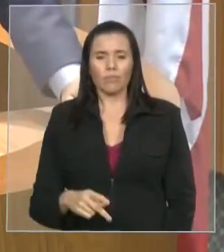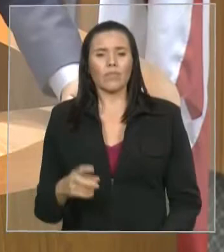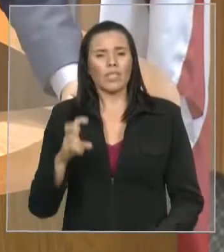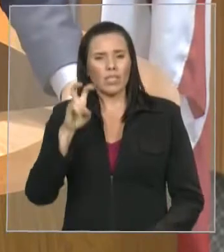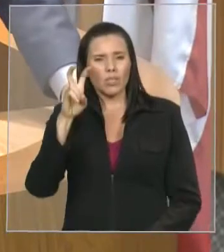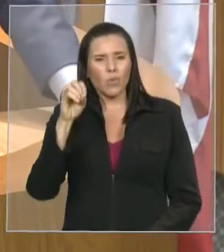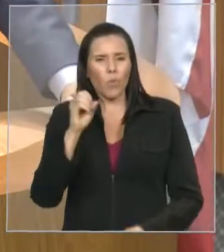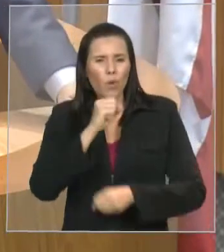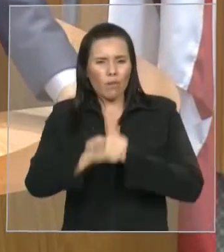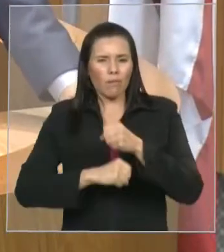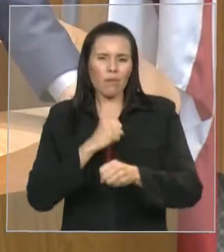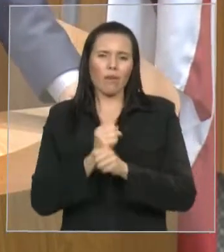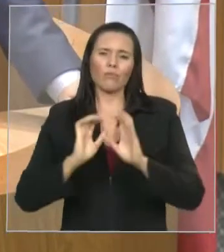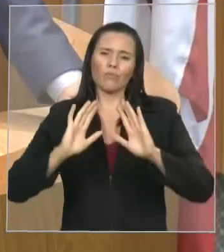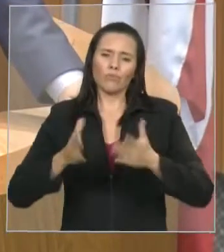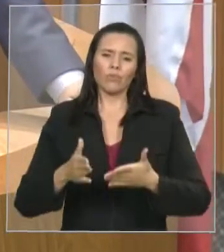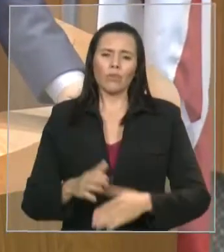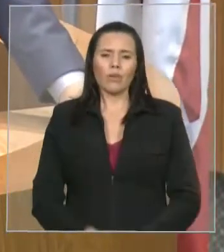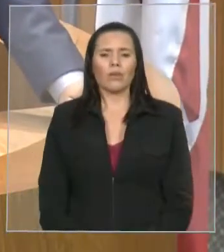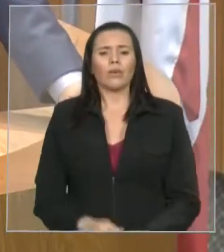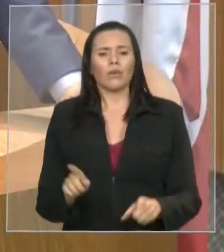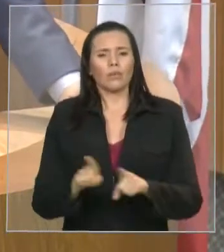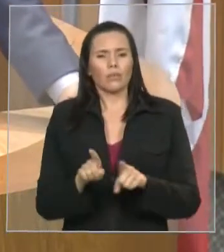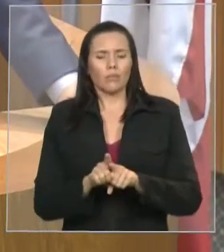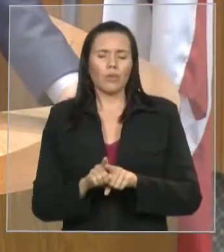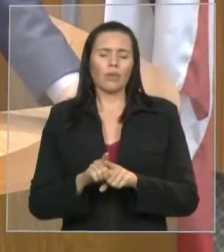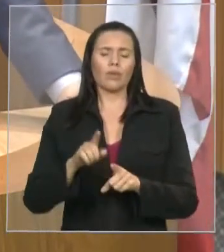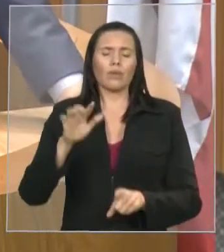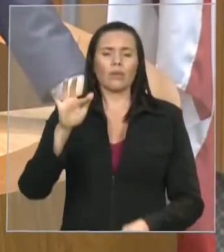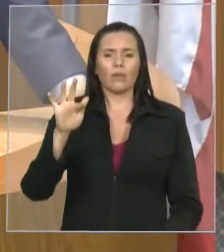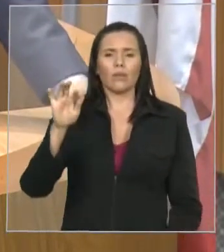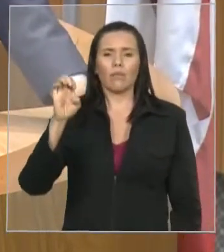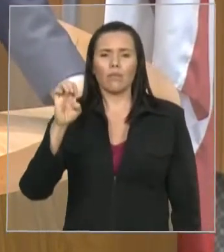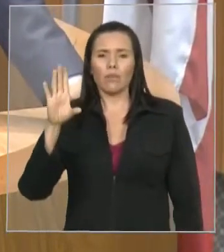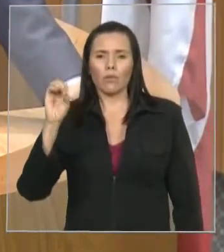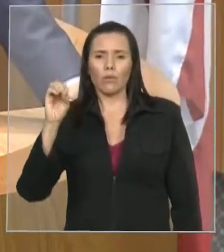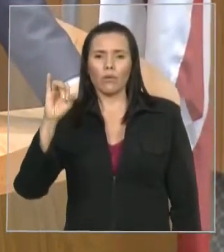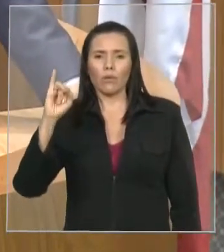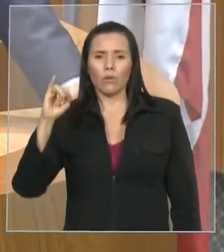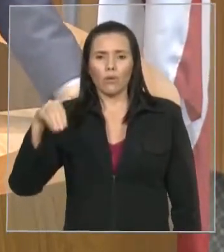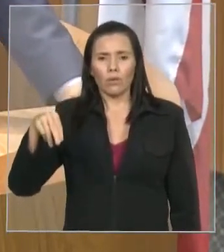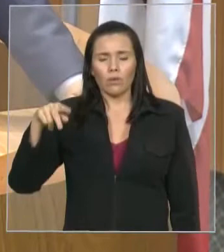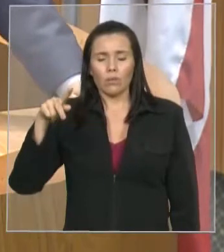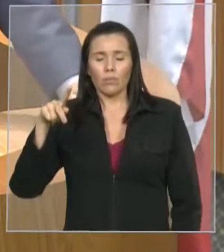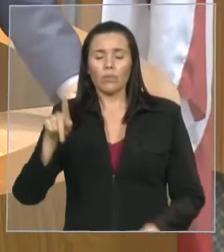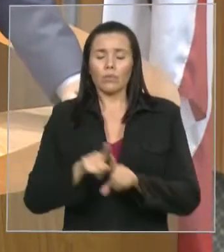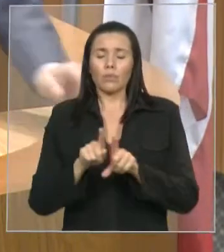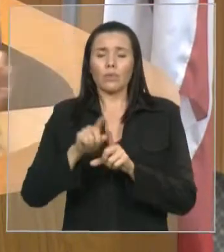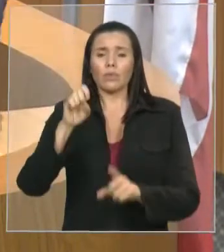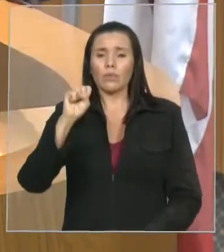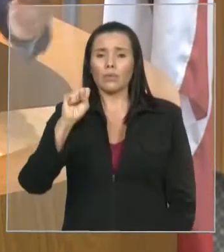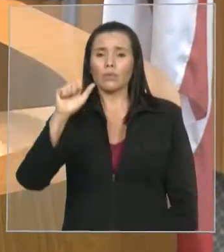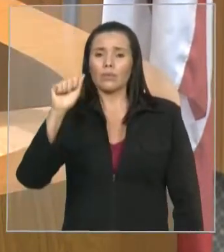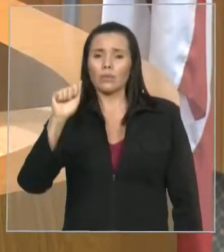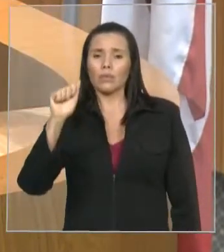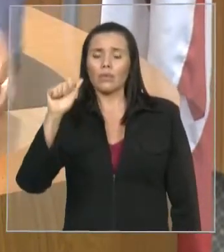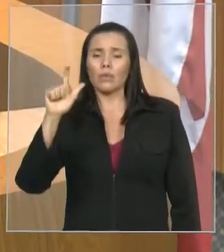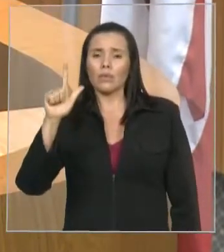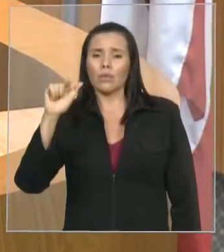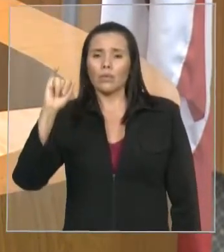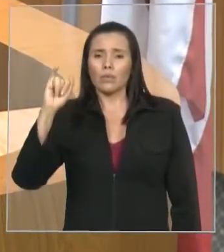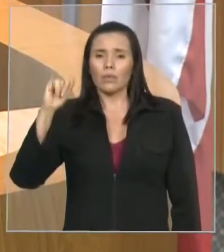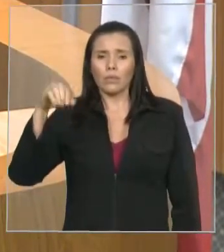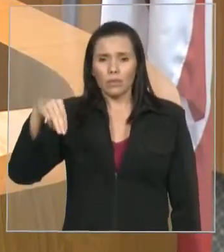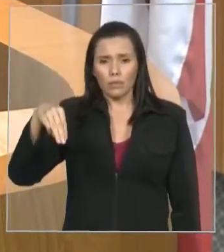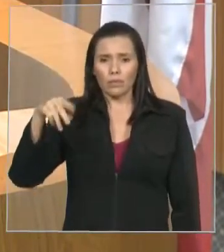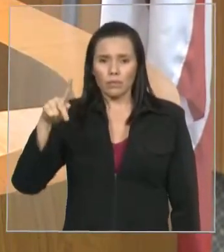já passam de 15 anos de atividade, que reforçam o turismo, que projetam a nossa região para todo o Estado e para todo